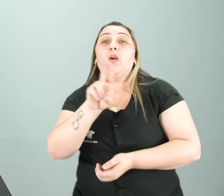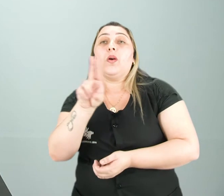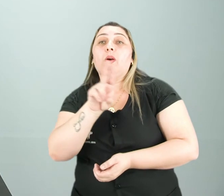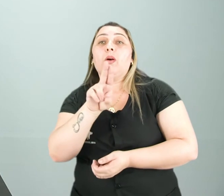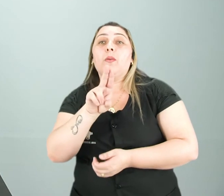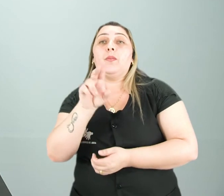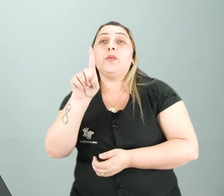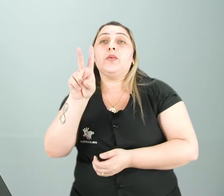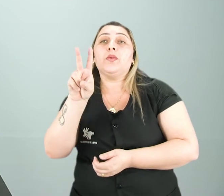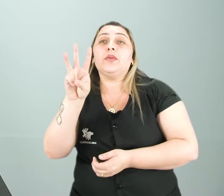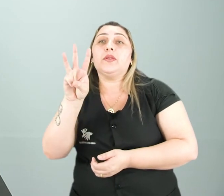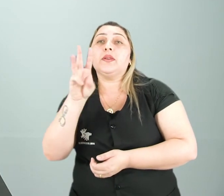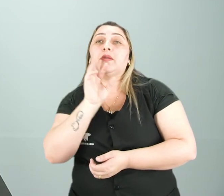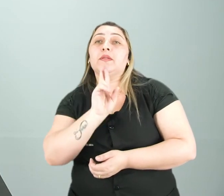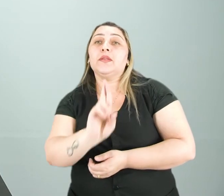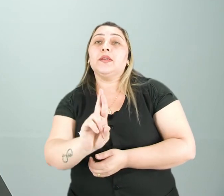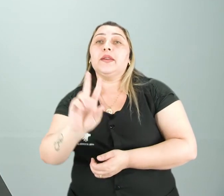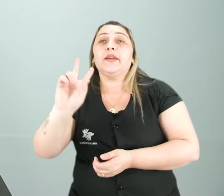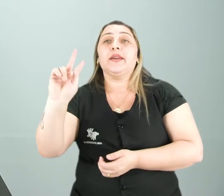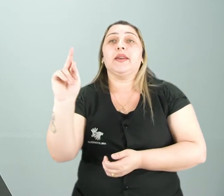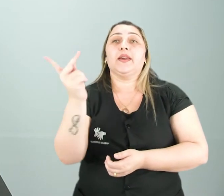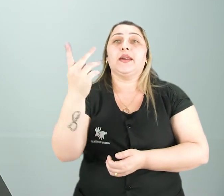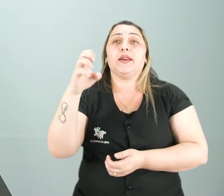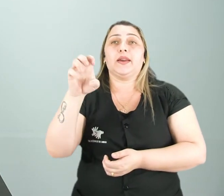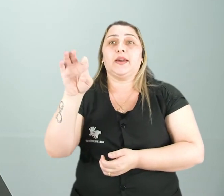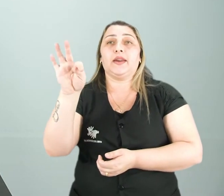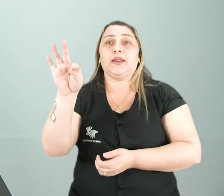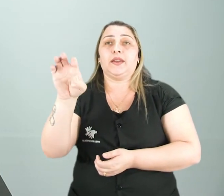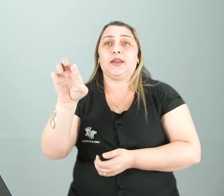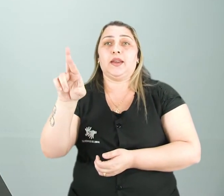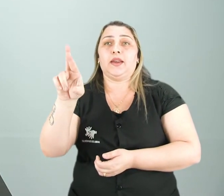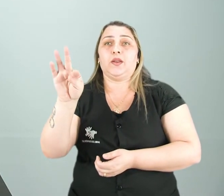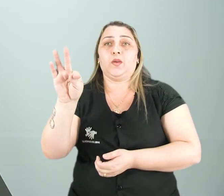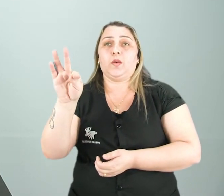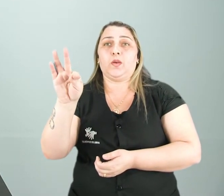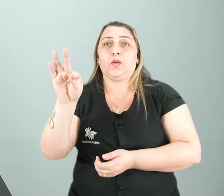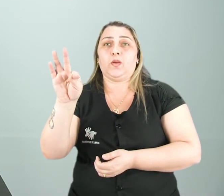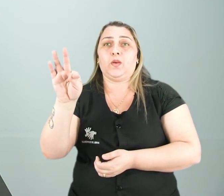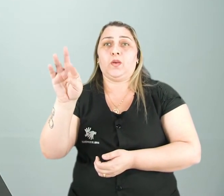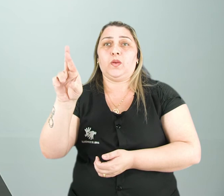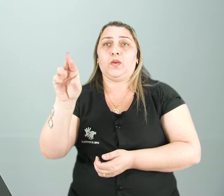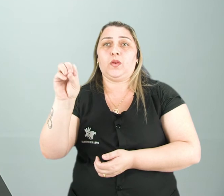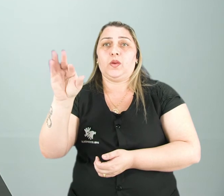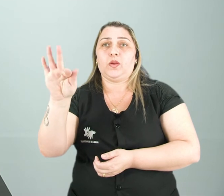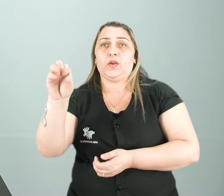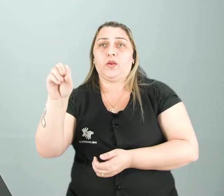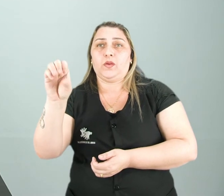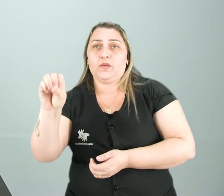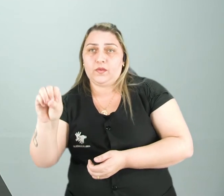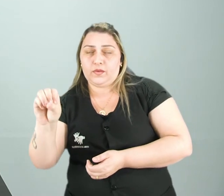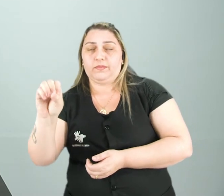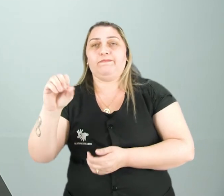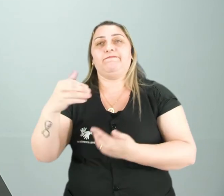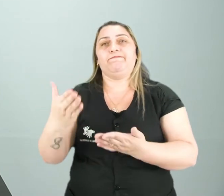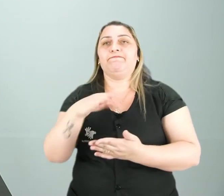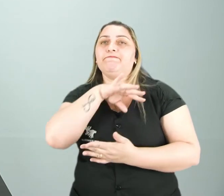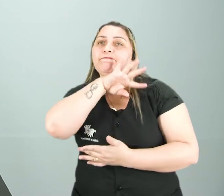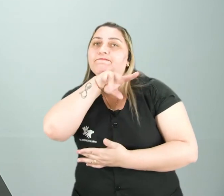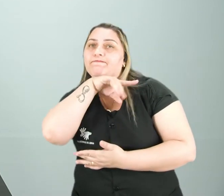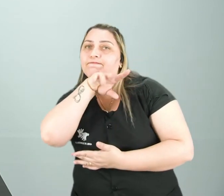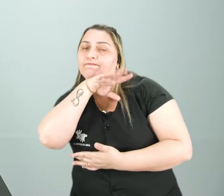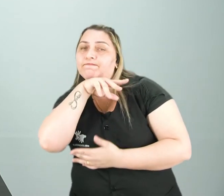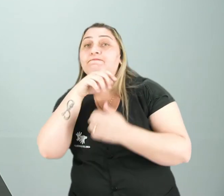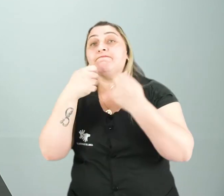você responder. 1, 2, 3. Heterótrofos, isso mesmo. Então, O